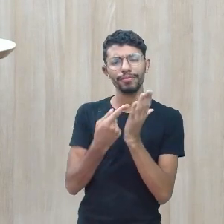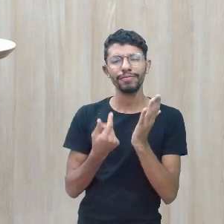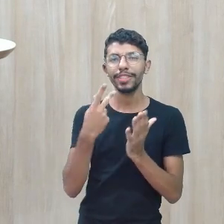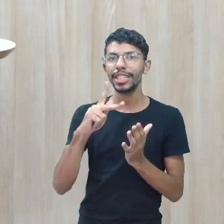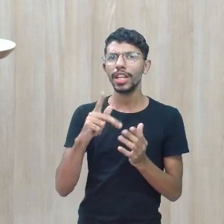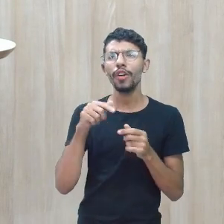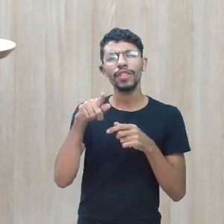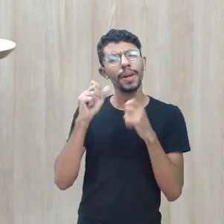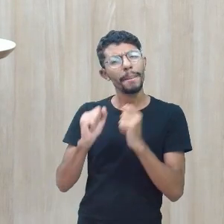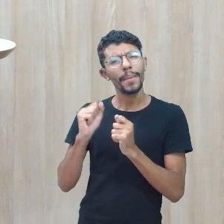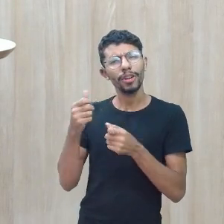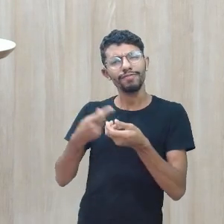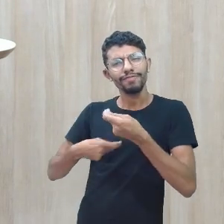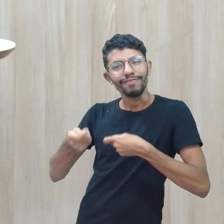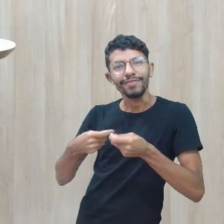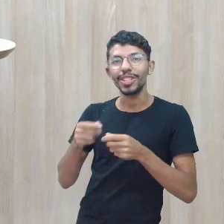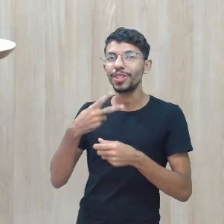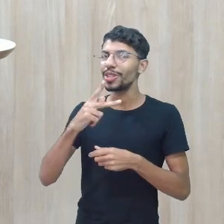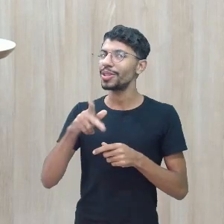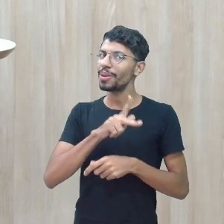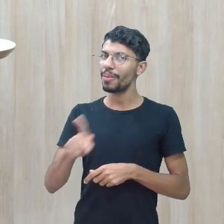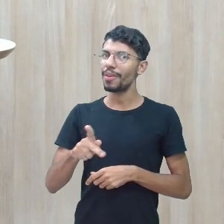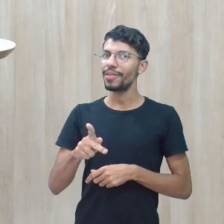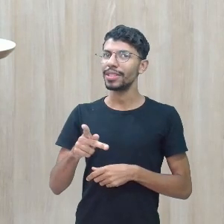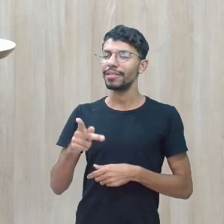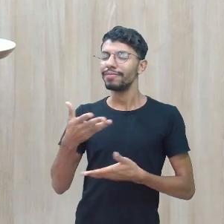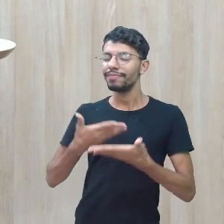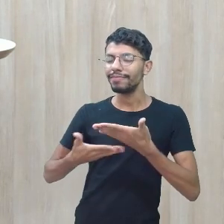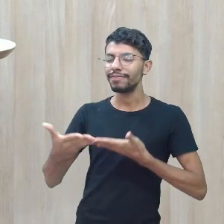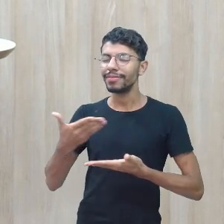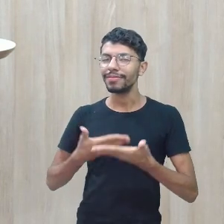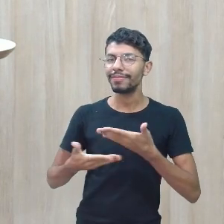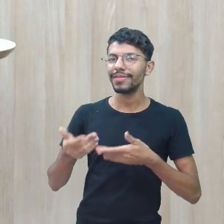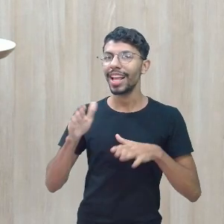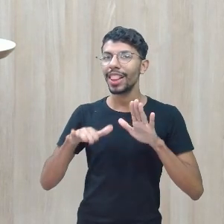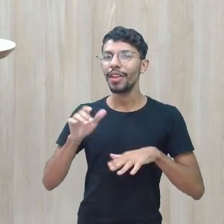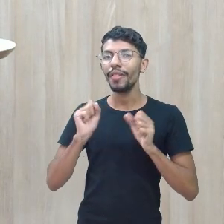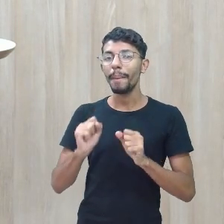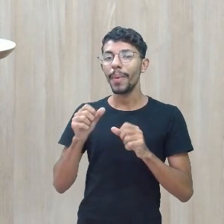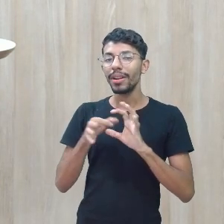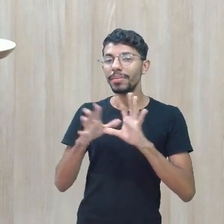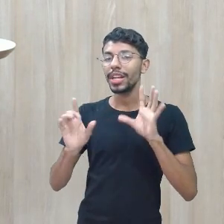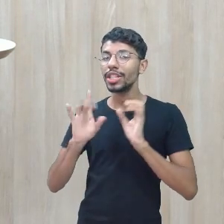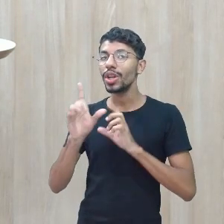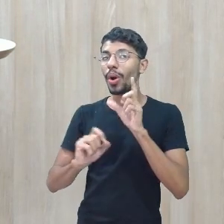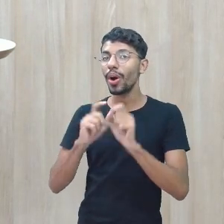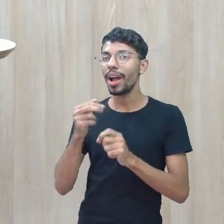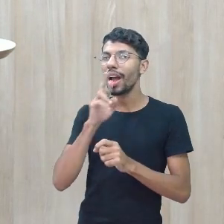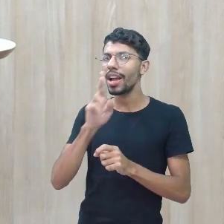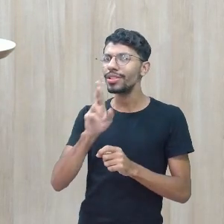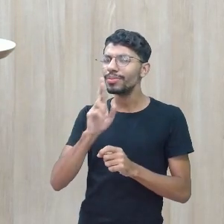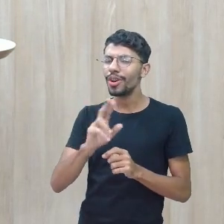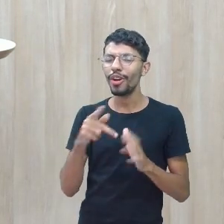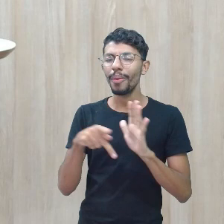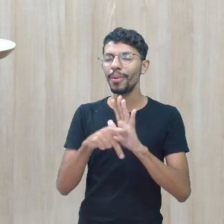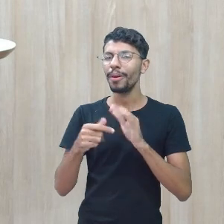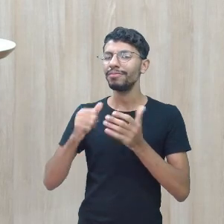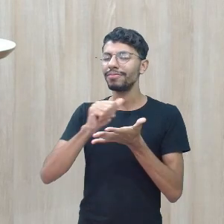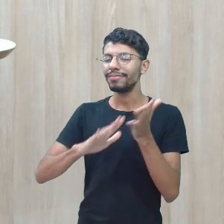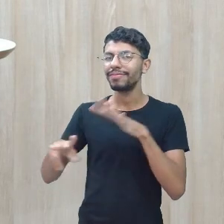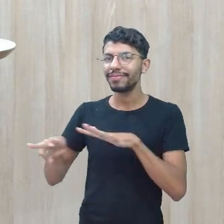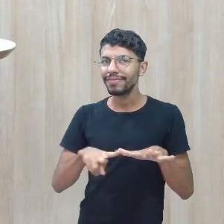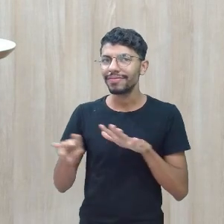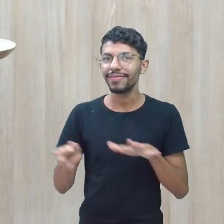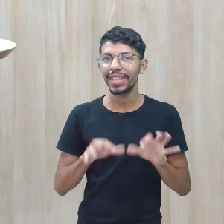sabe o professor vai liberar que você coloque só as respostas da atividade semanal. Seria legal, não é, pessoal? Mas é